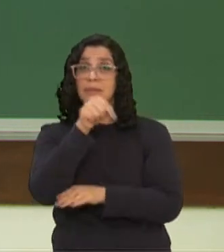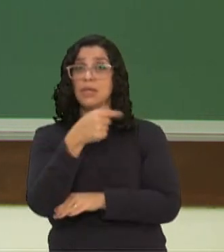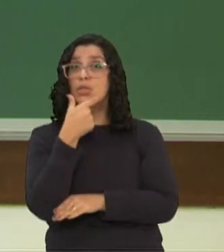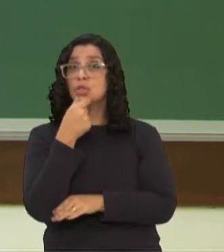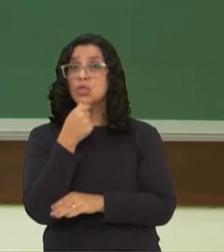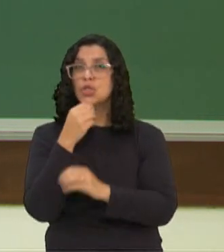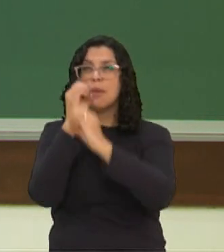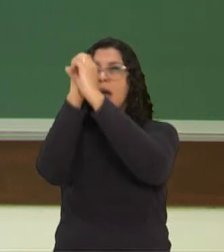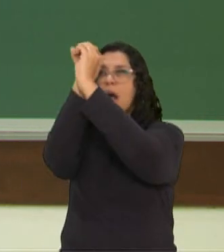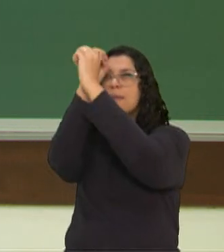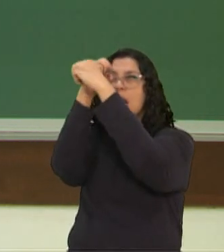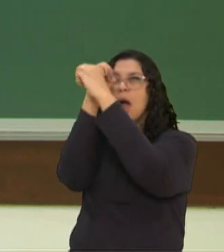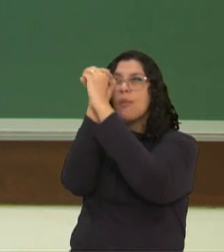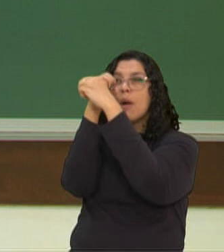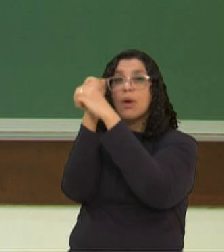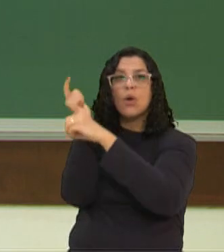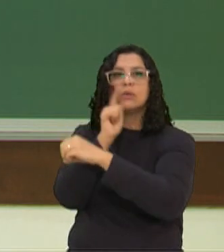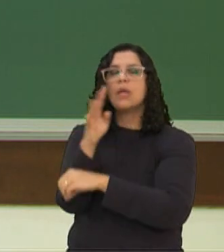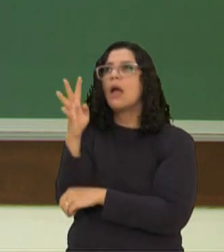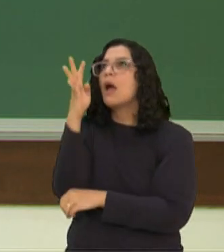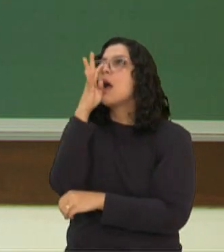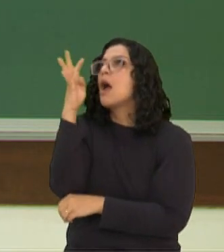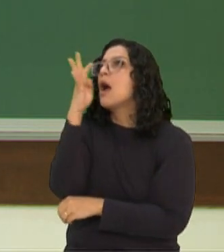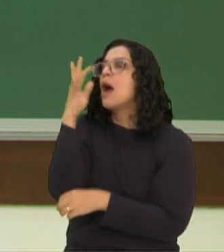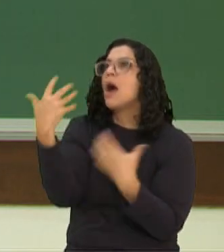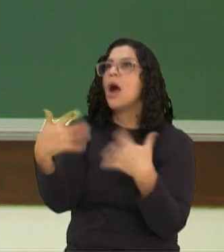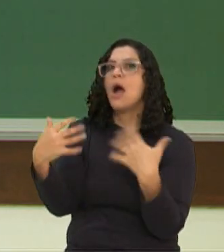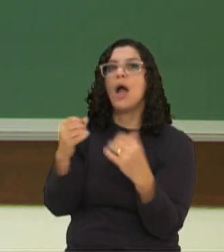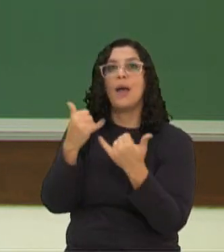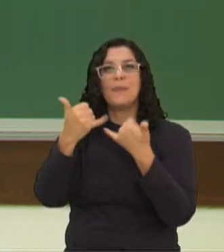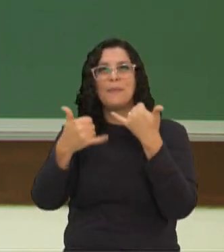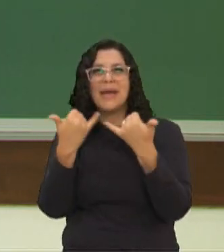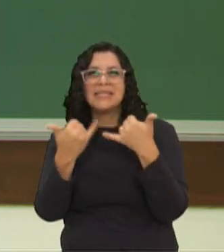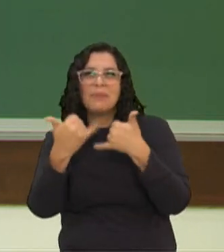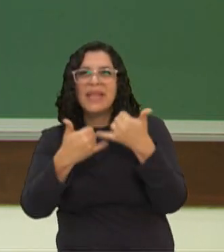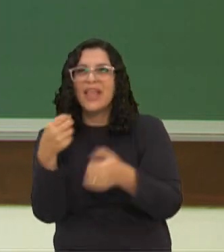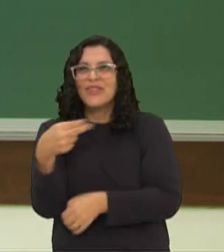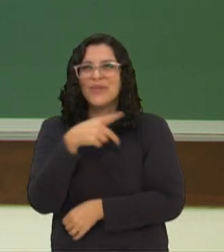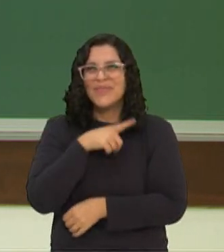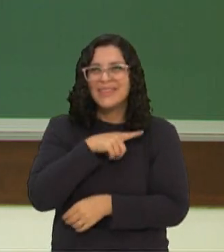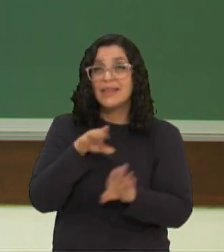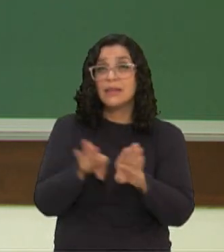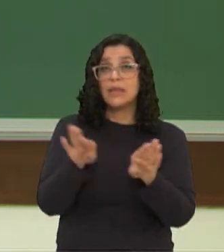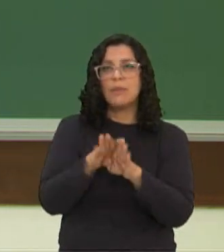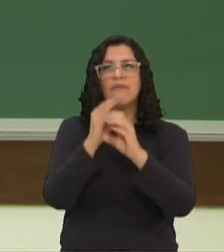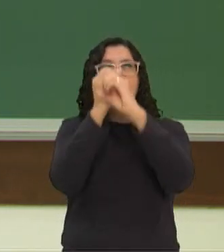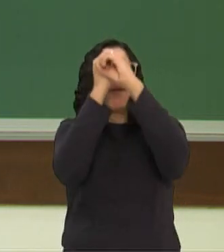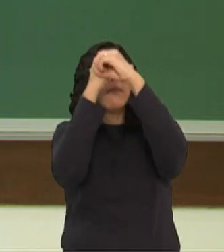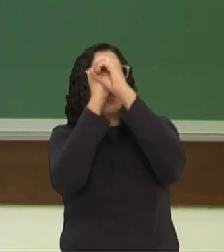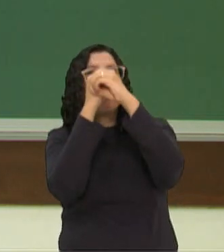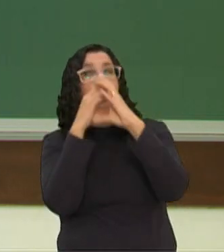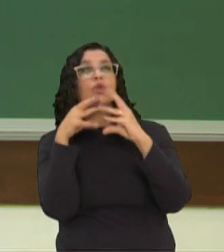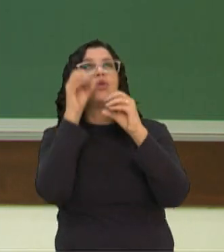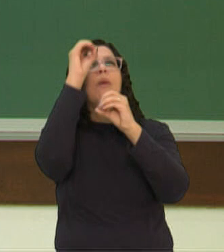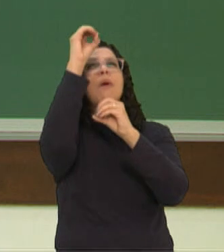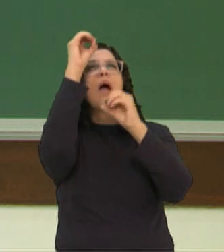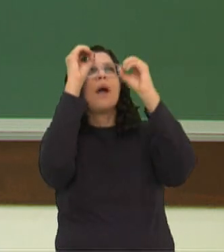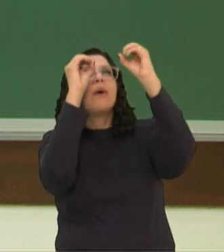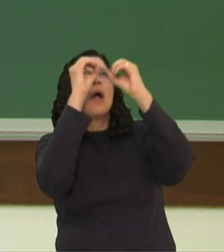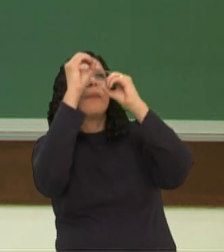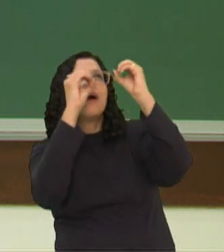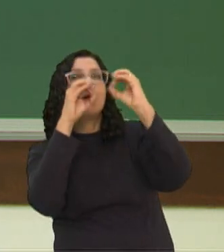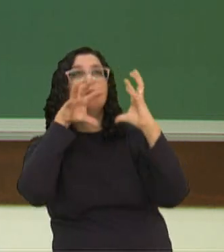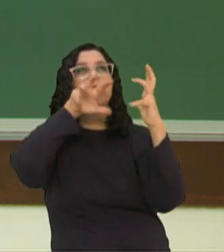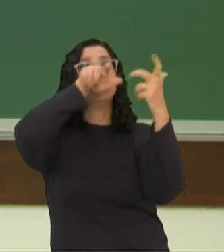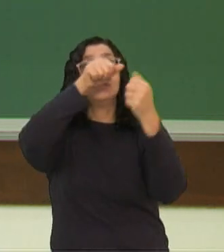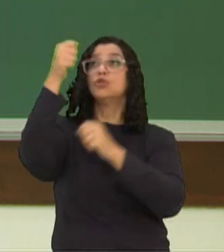tudo com esse telescópio. Ele vai adorar o brinquedinho novo dele. E ele vai observar todos os planetas, ele vai observar